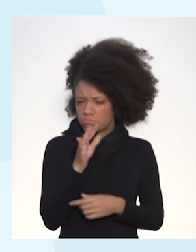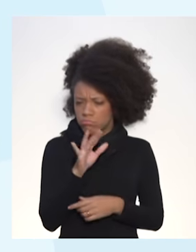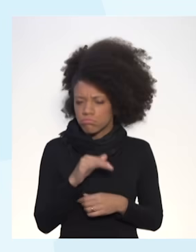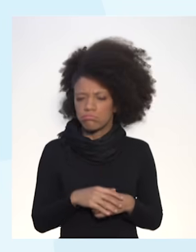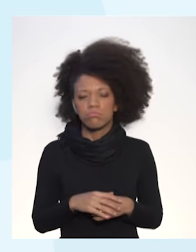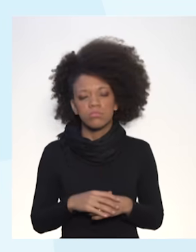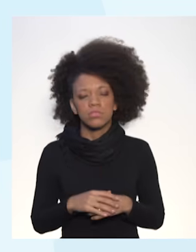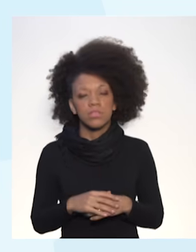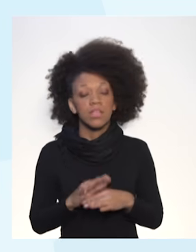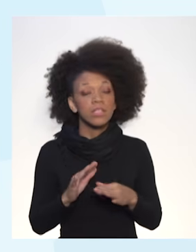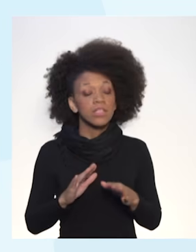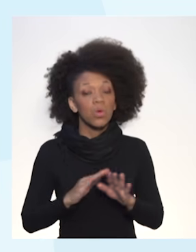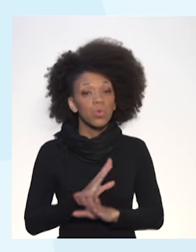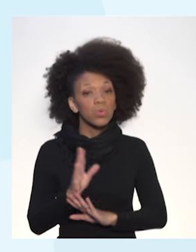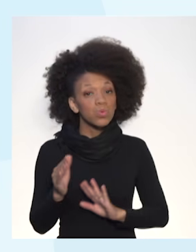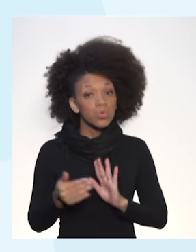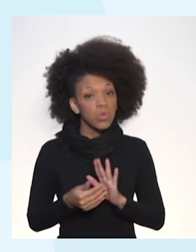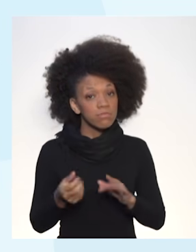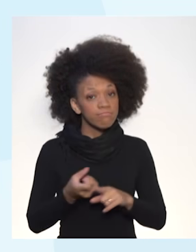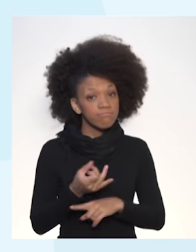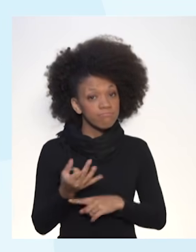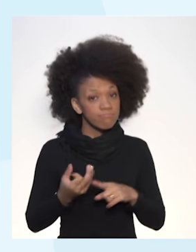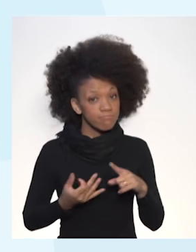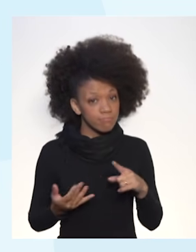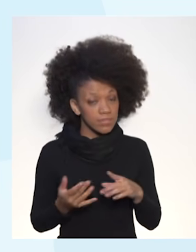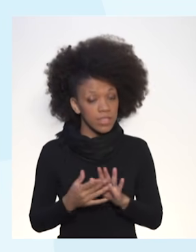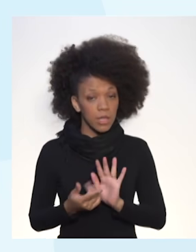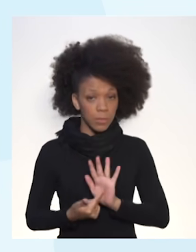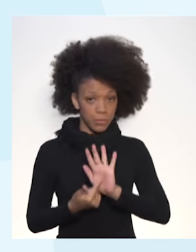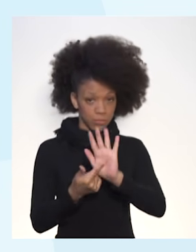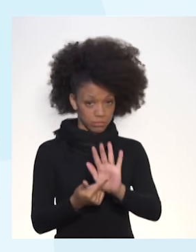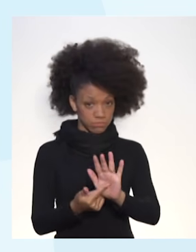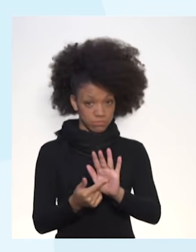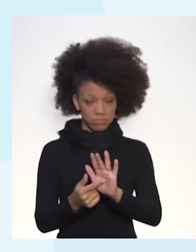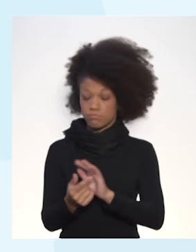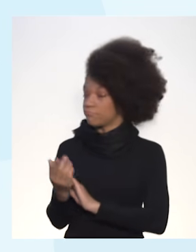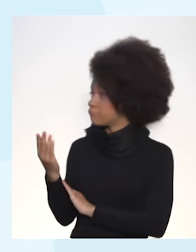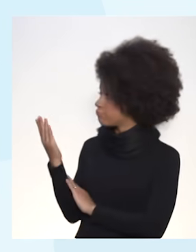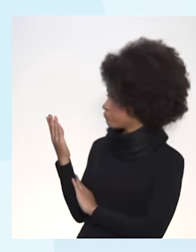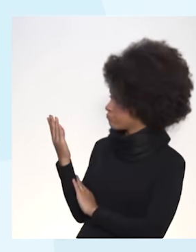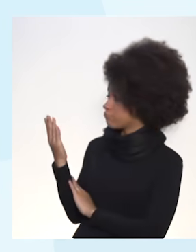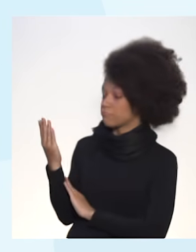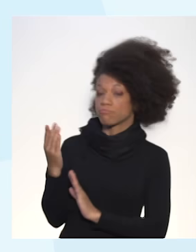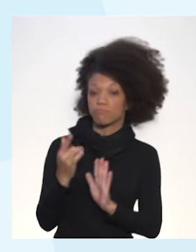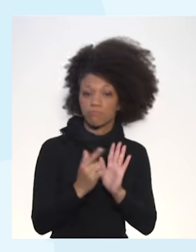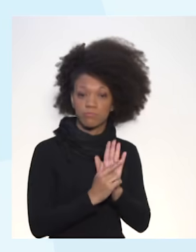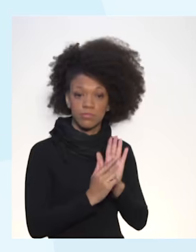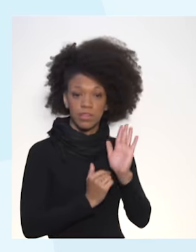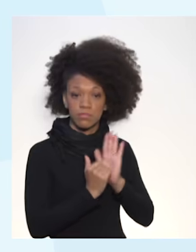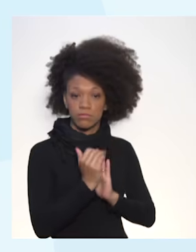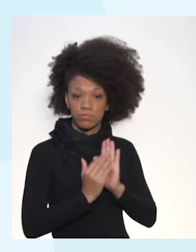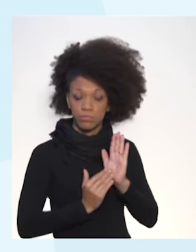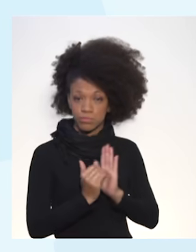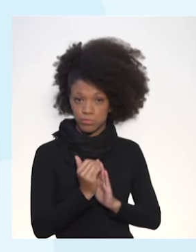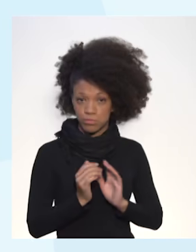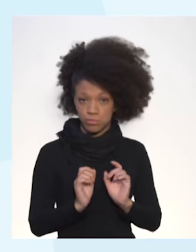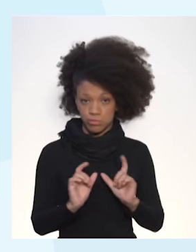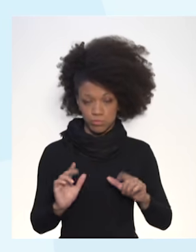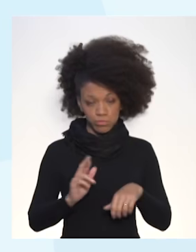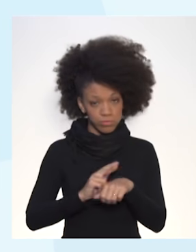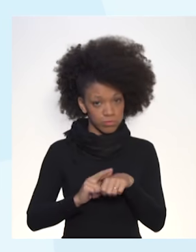Sim. Então, todas essas frações que eu coloquei aí no quadradinho, no retângulozinho roxo, todas elas